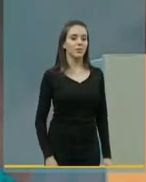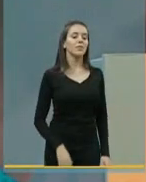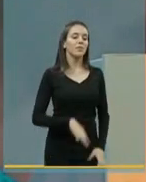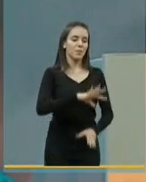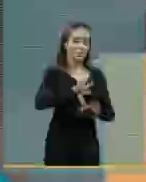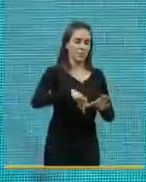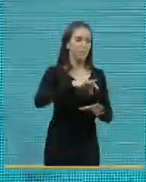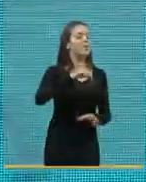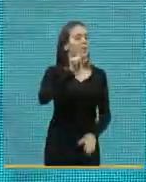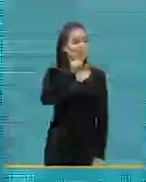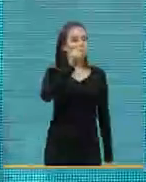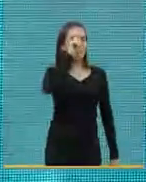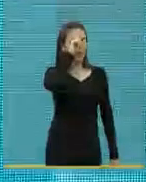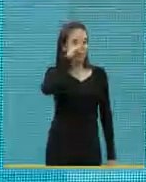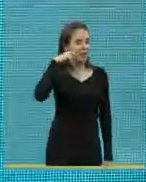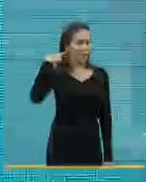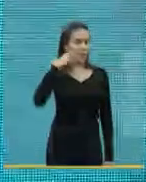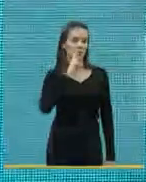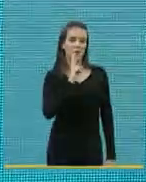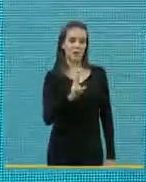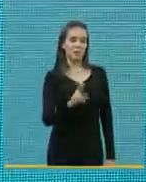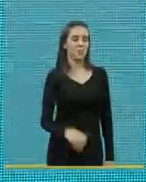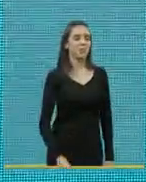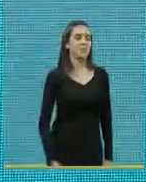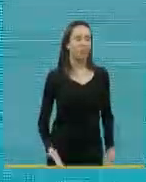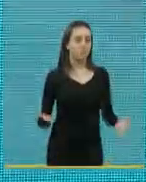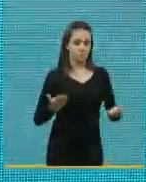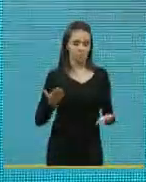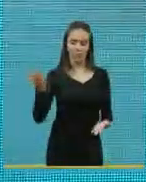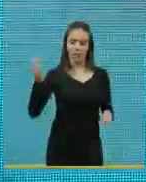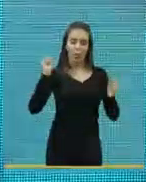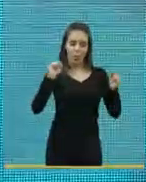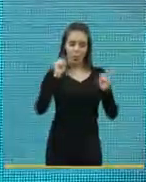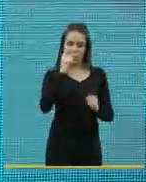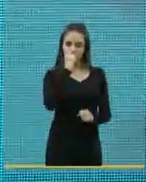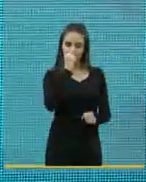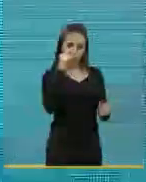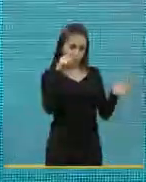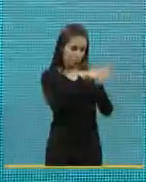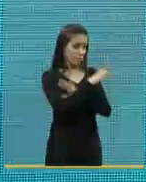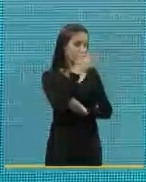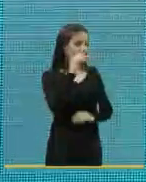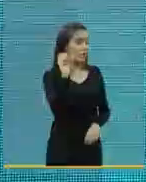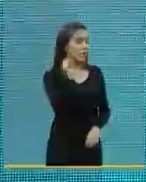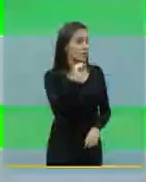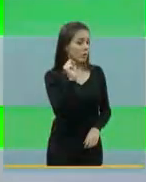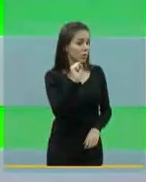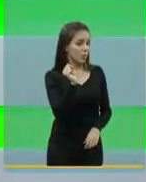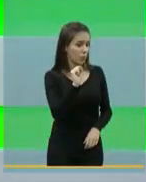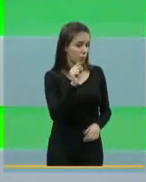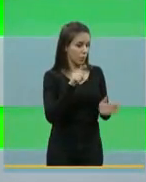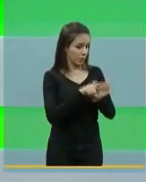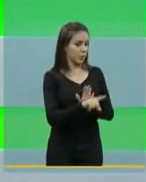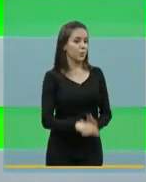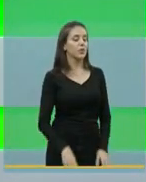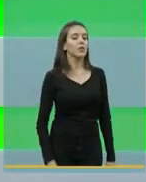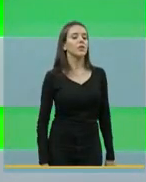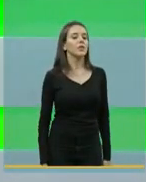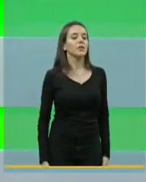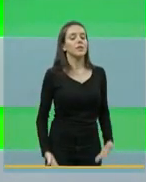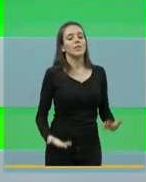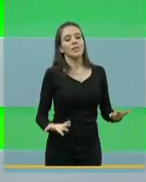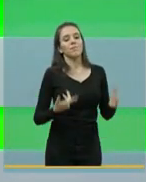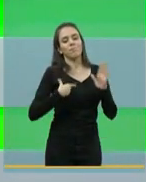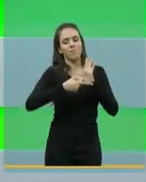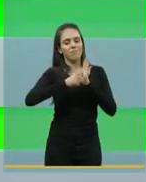candidato henrique meirelles candidato geraldo alckmin 30 segundos para a pergunta óbvia como não foi